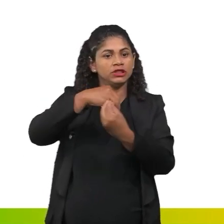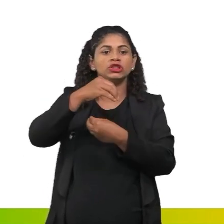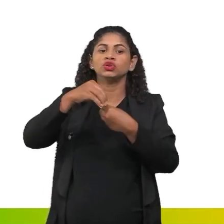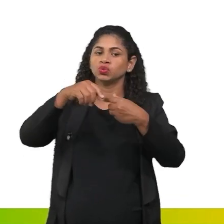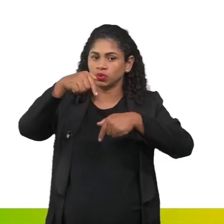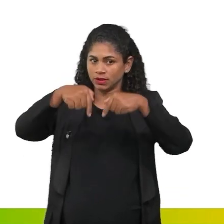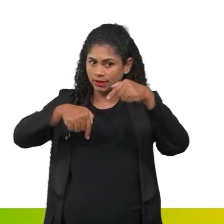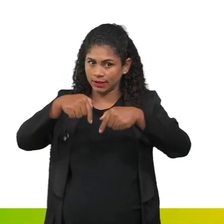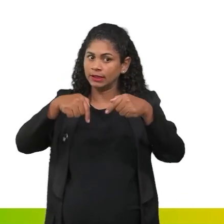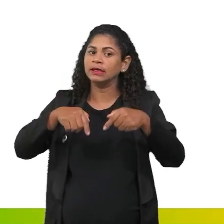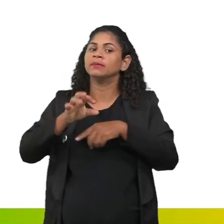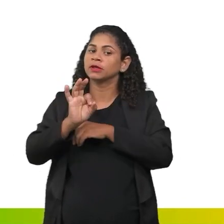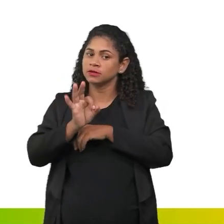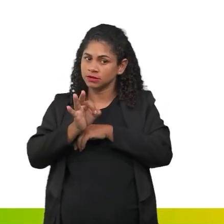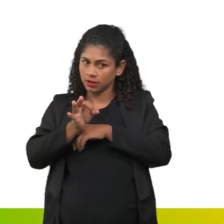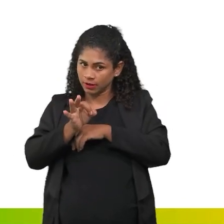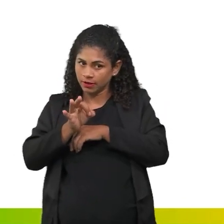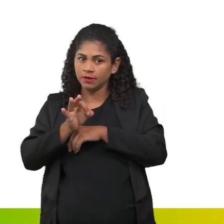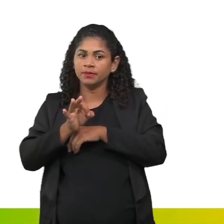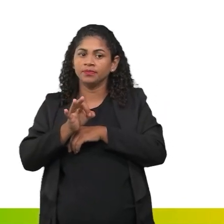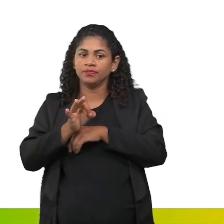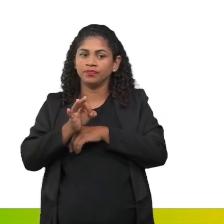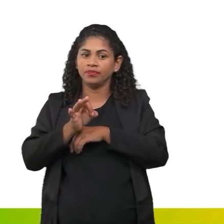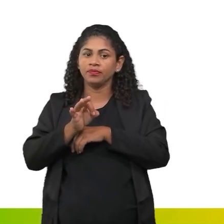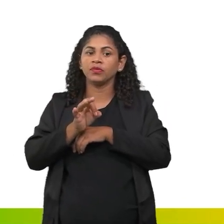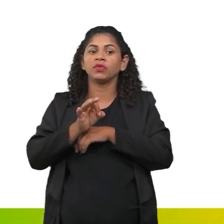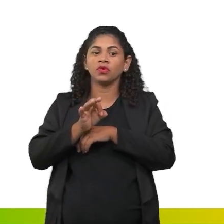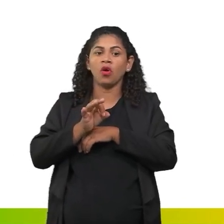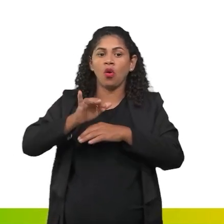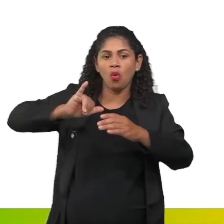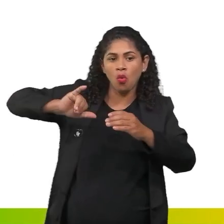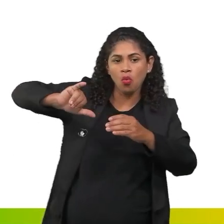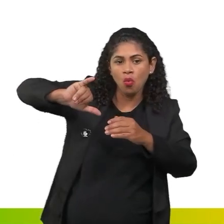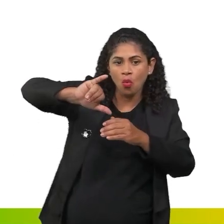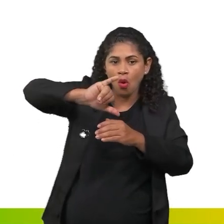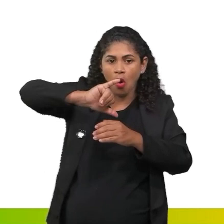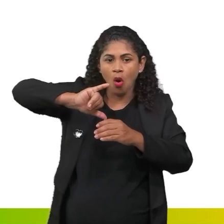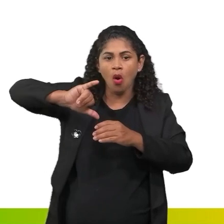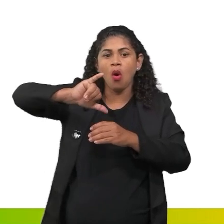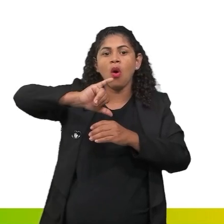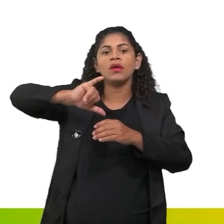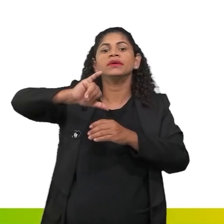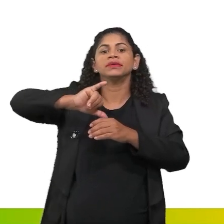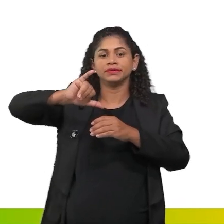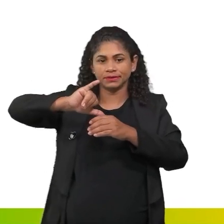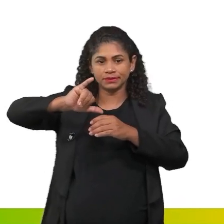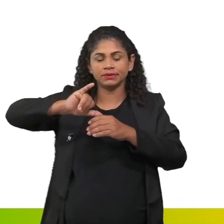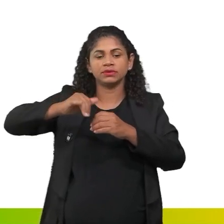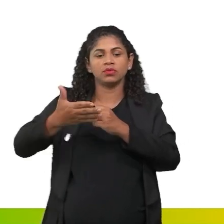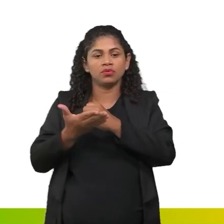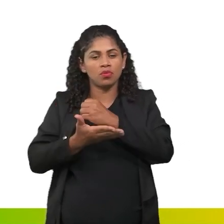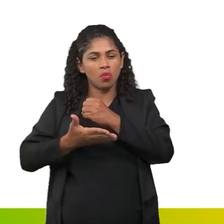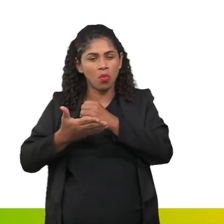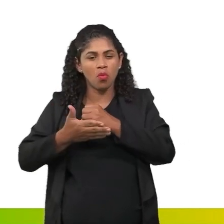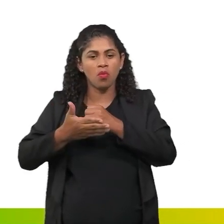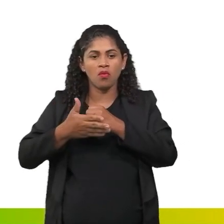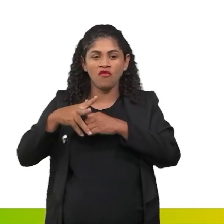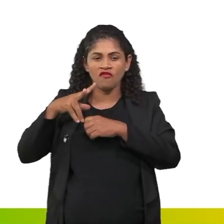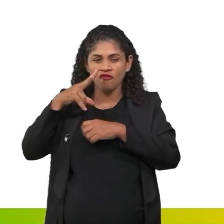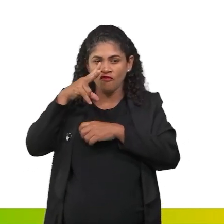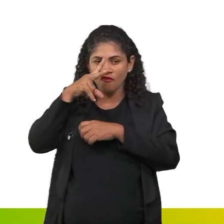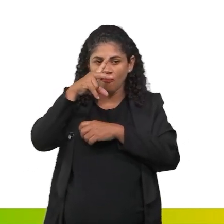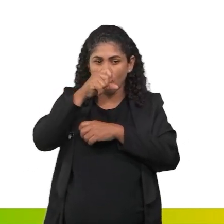reação química entre um triglicerídeo, ok, uma base forte, produzindo sabão